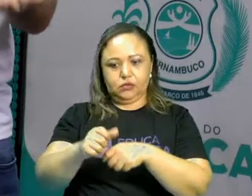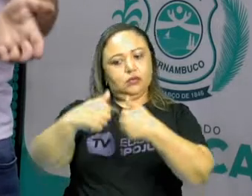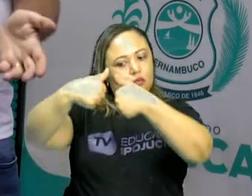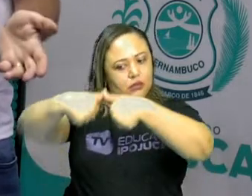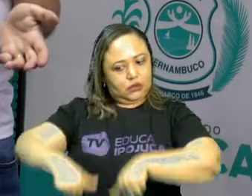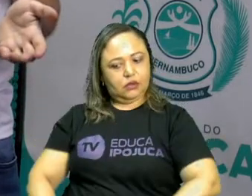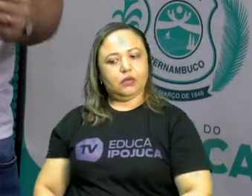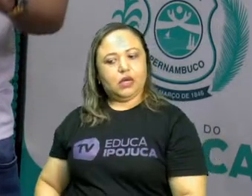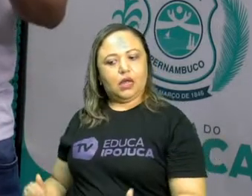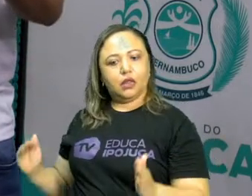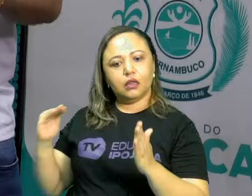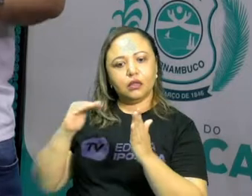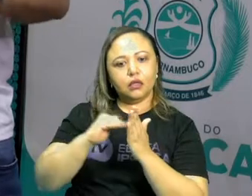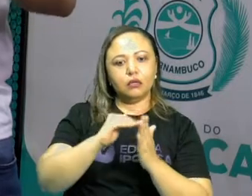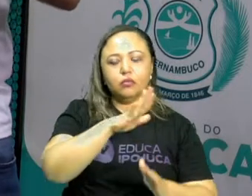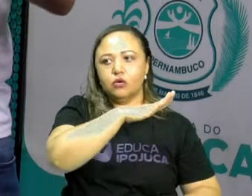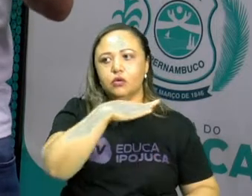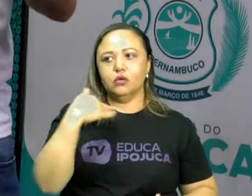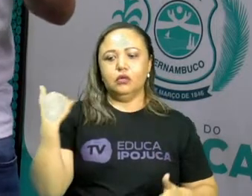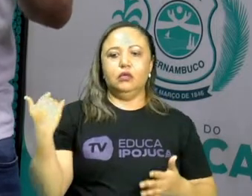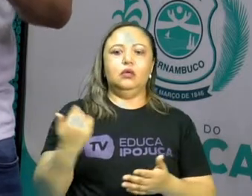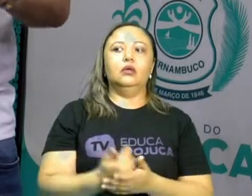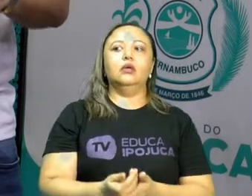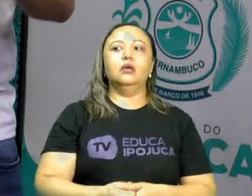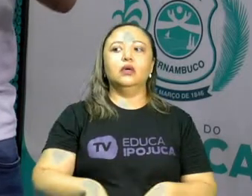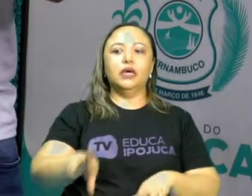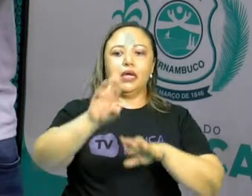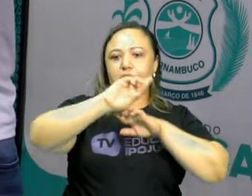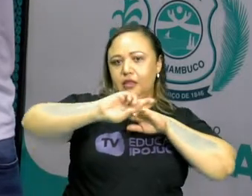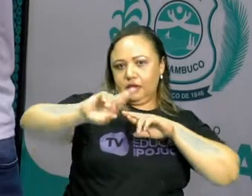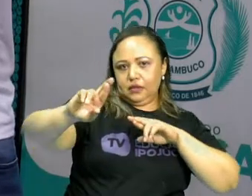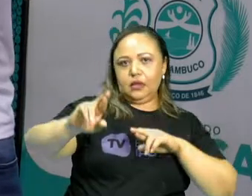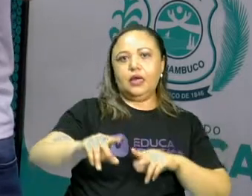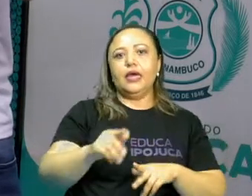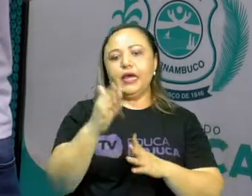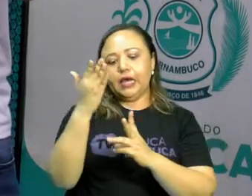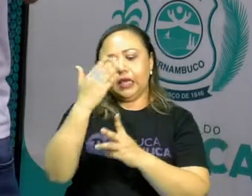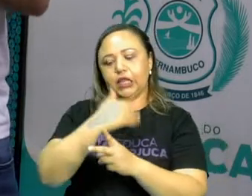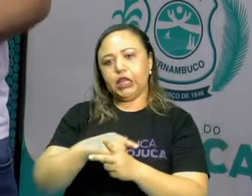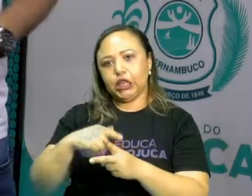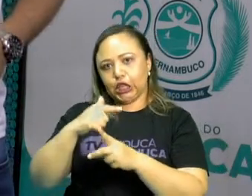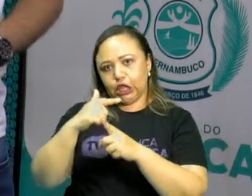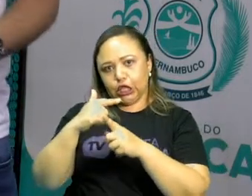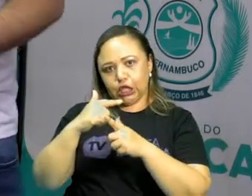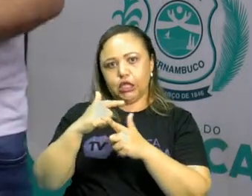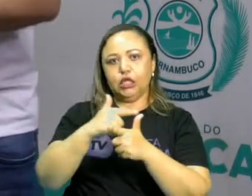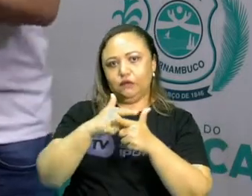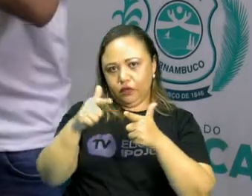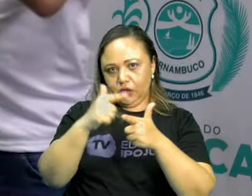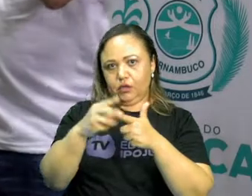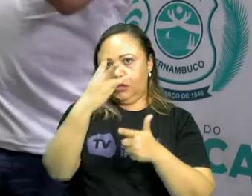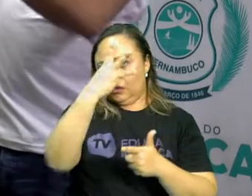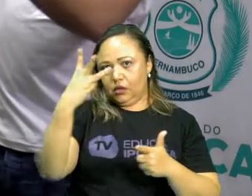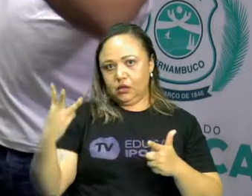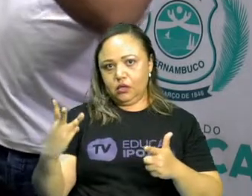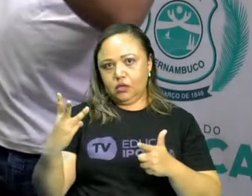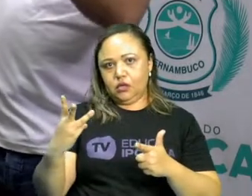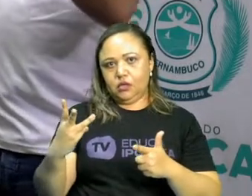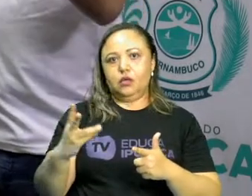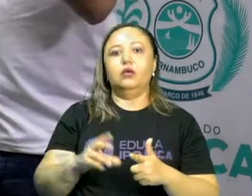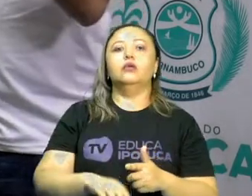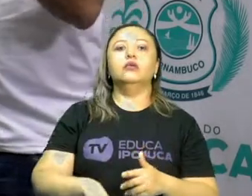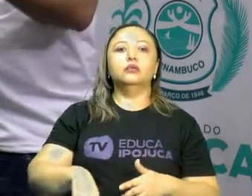até a sua amor ó então normalmente elas eram divididos em três estados você tinha o